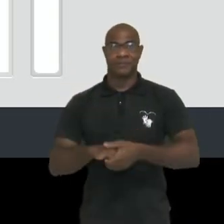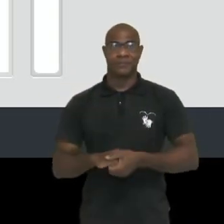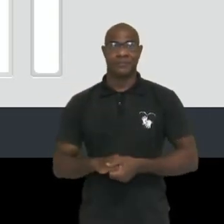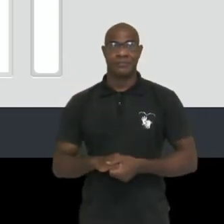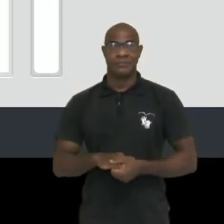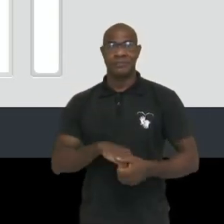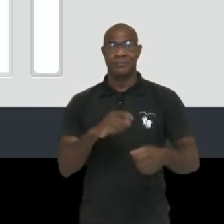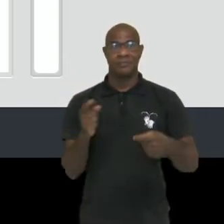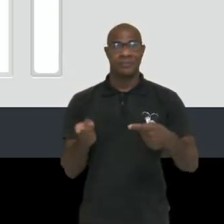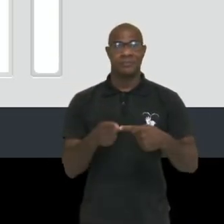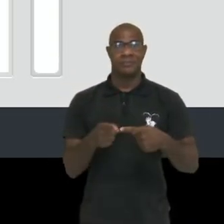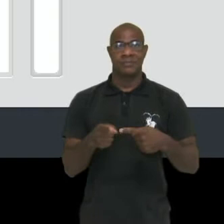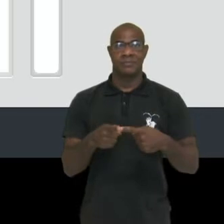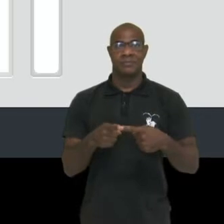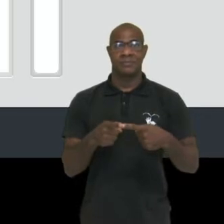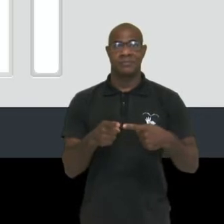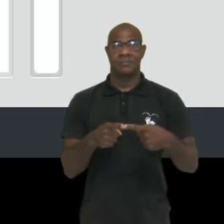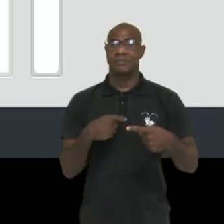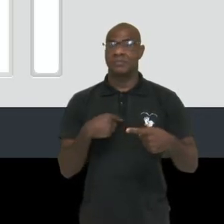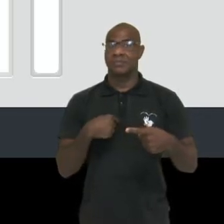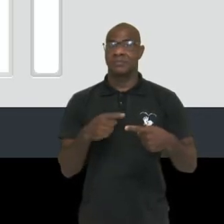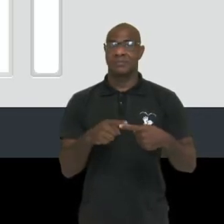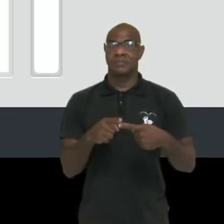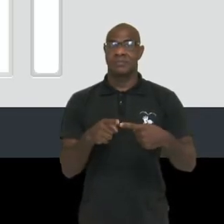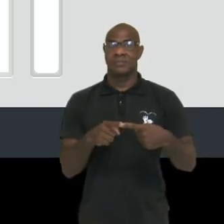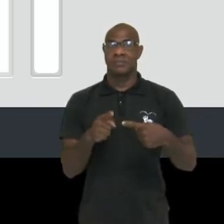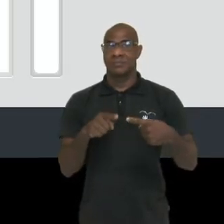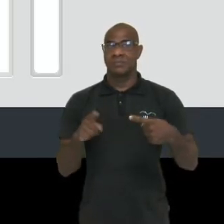we belong to a book club. Fazemos parte de um clube do livro.